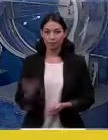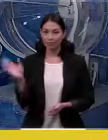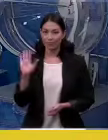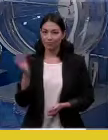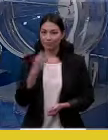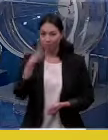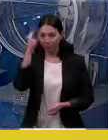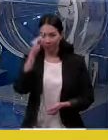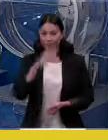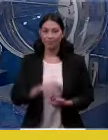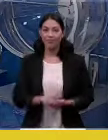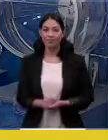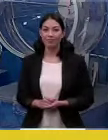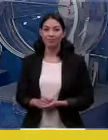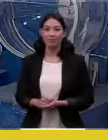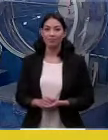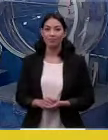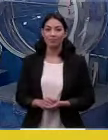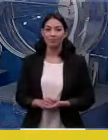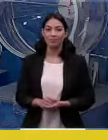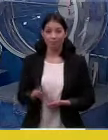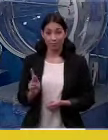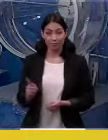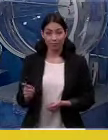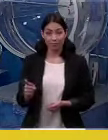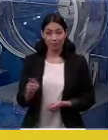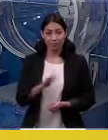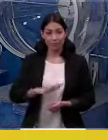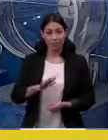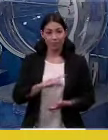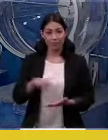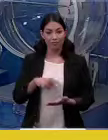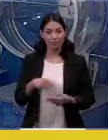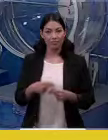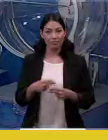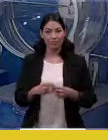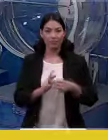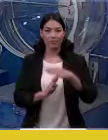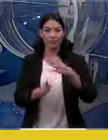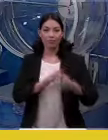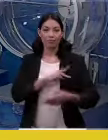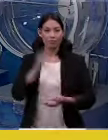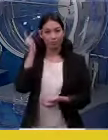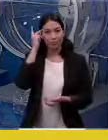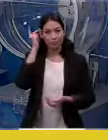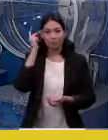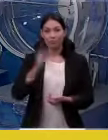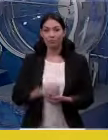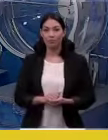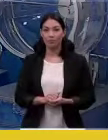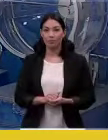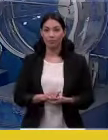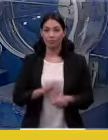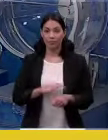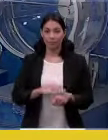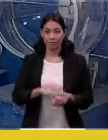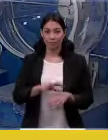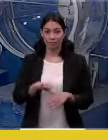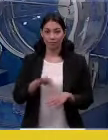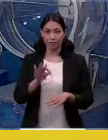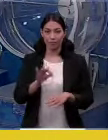Olá pessoal, boa noite. Seguimos direto do espaço Loterias Caixa no Terminal Rodoviário Tietê em São Paulo para os